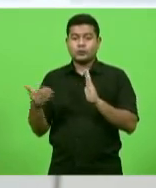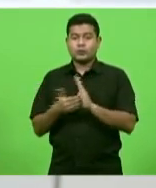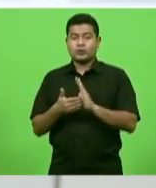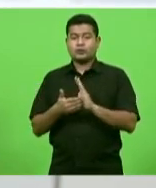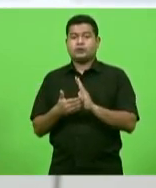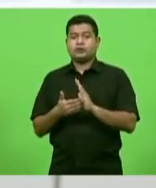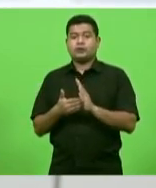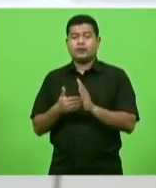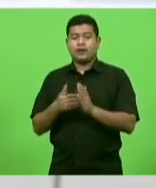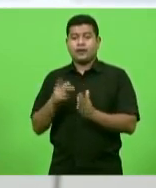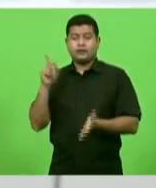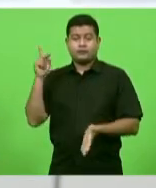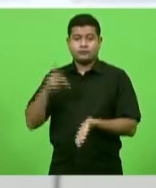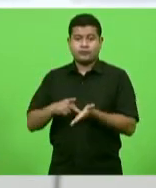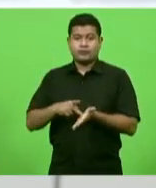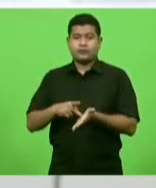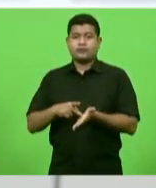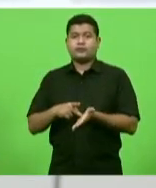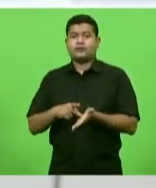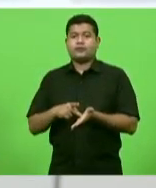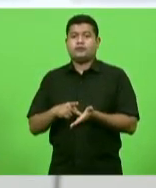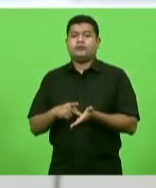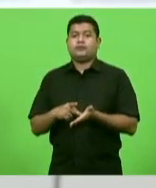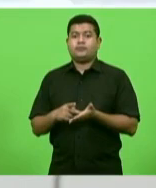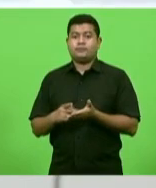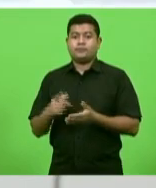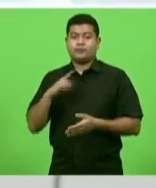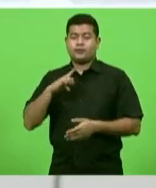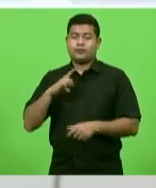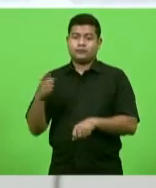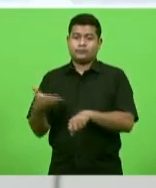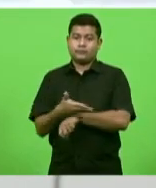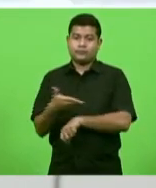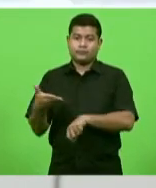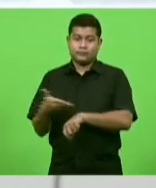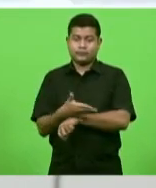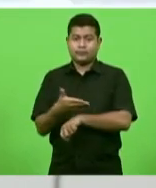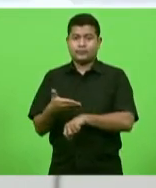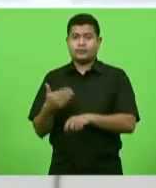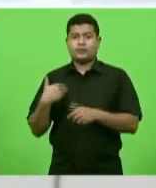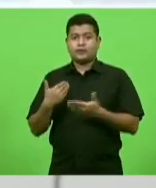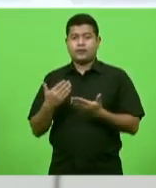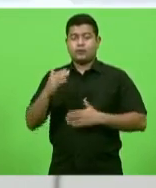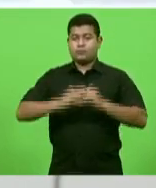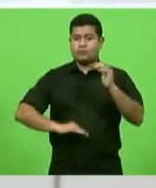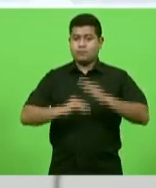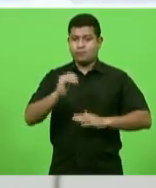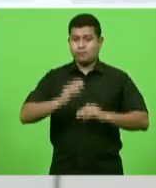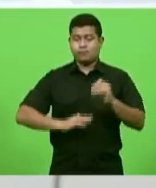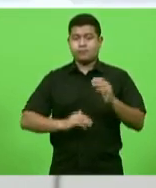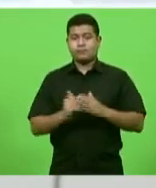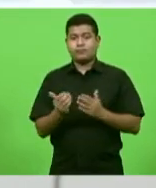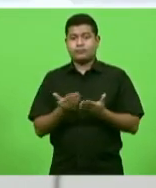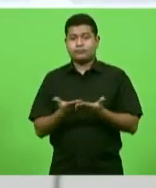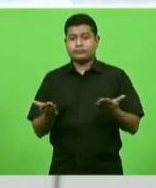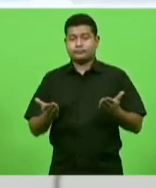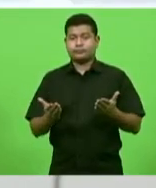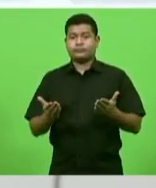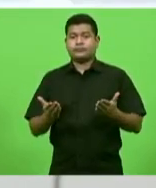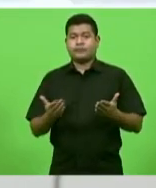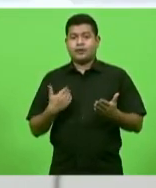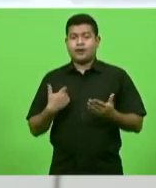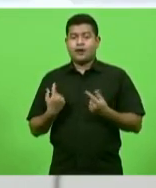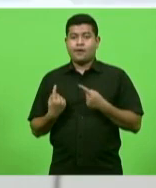concreta e efetiva indispensável participação no ato apontado como afrontoso a